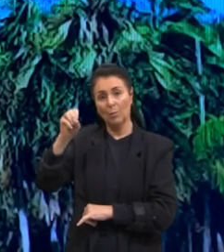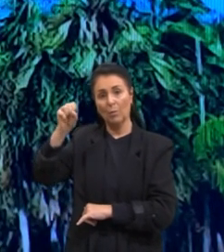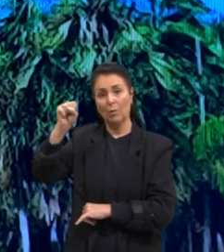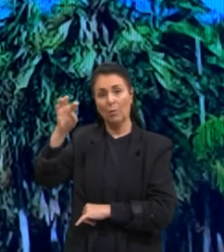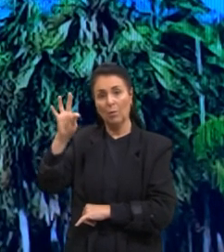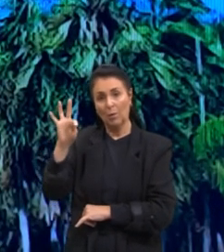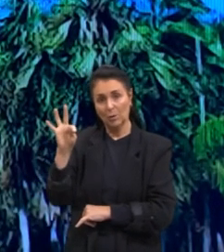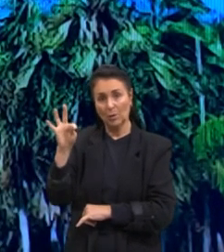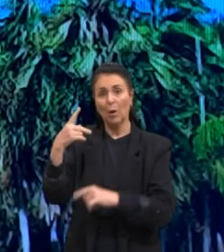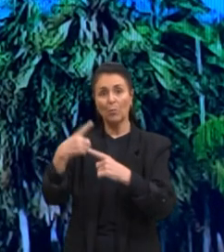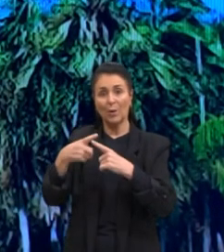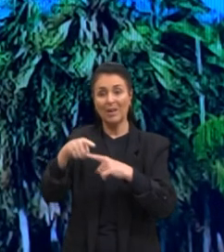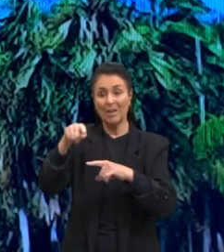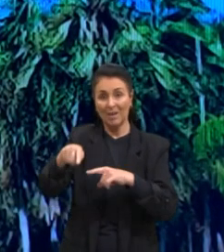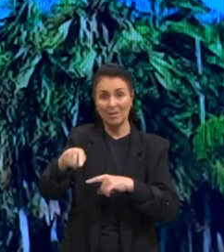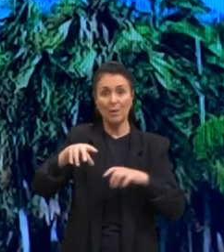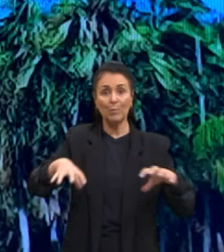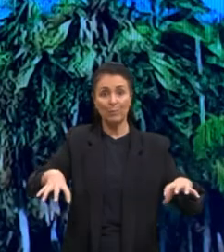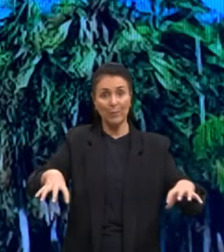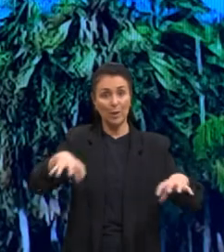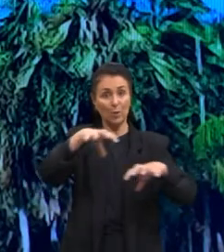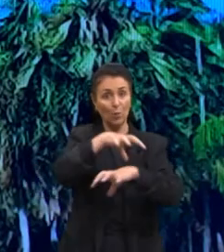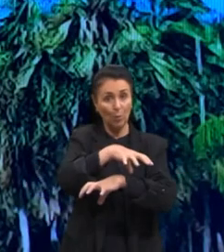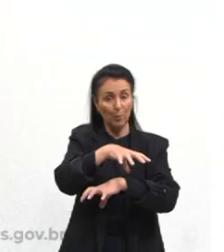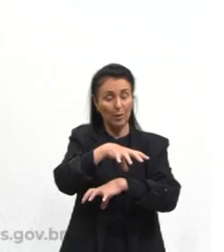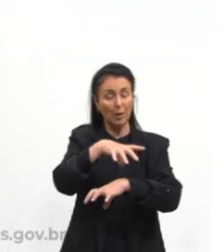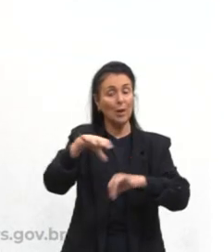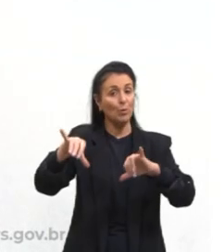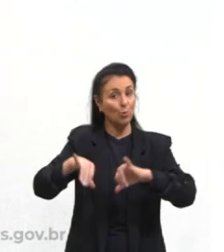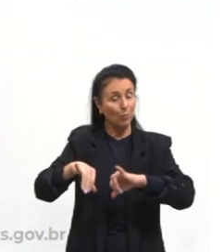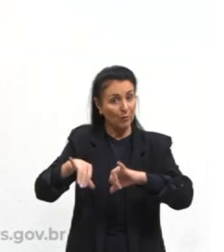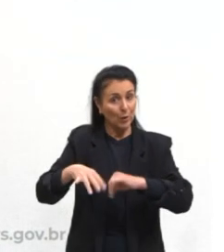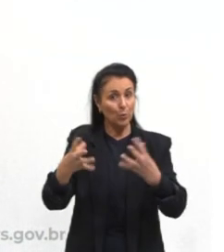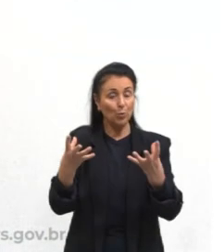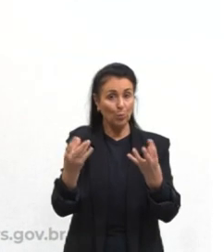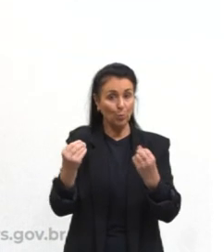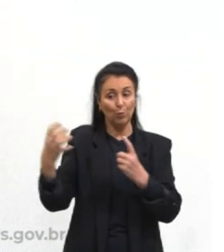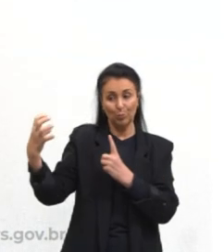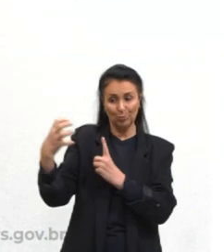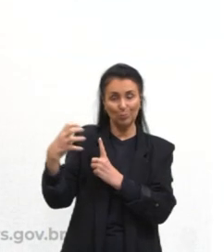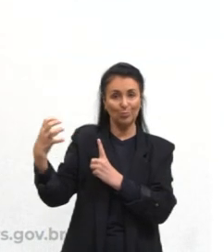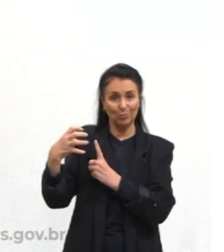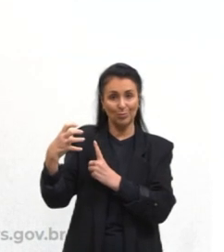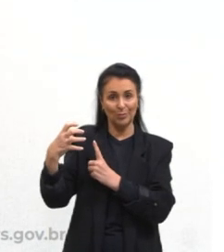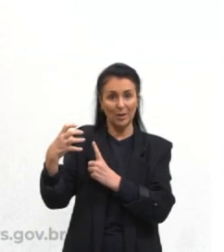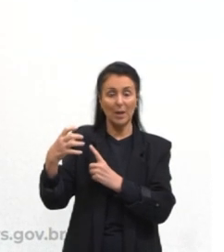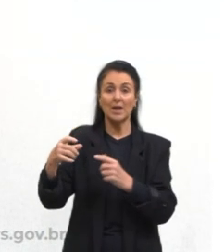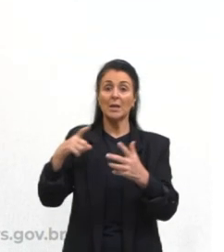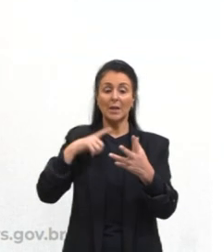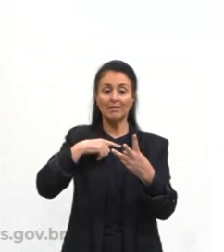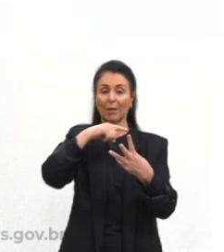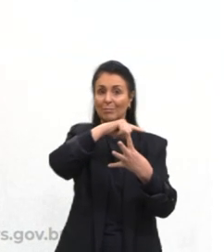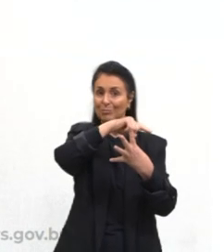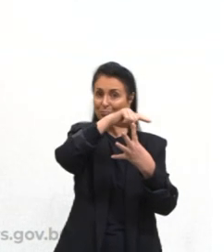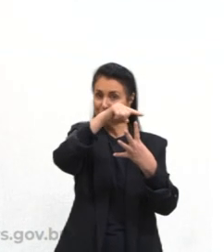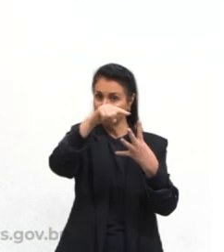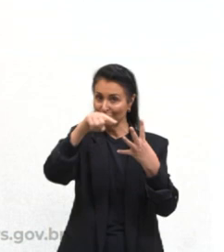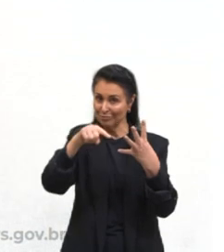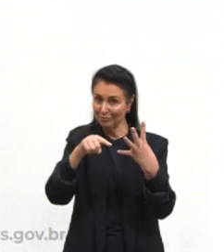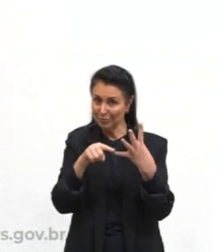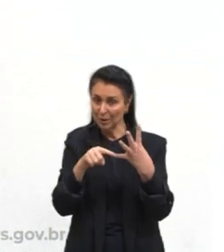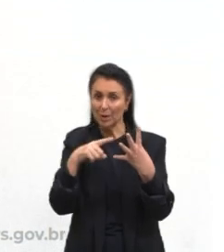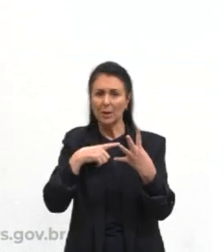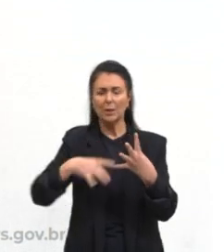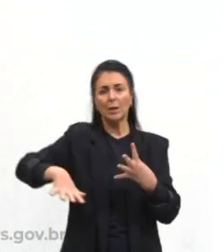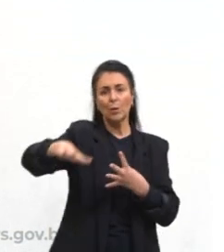bioma tá sendo muito Severa né olha que mostra bem direitinho o dia que ele é a gurizada e ele tem divisões tá E é um dos